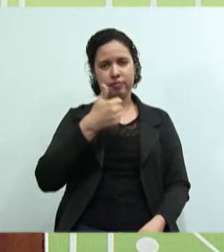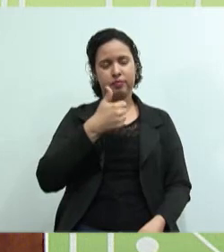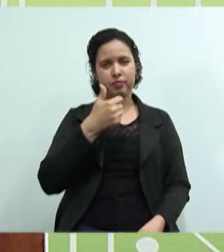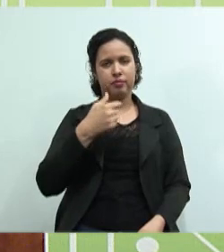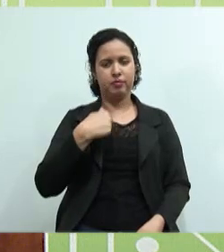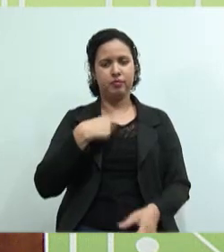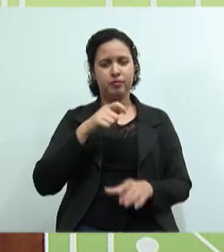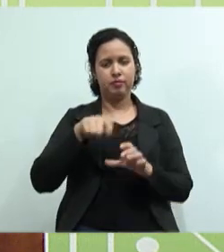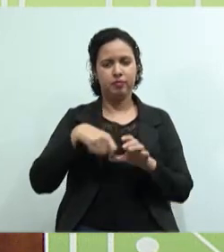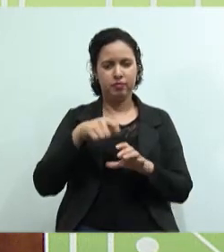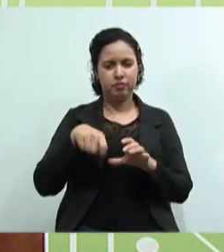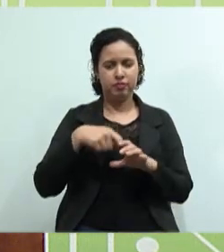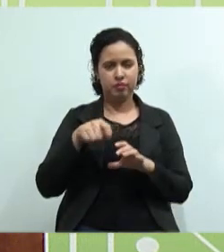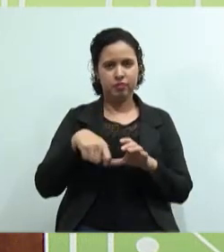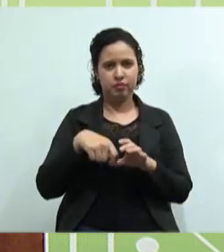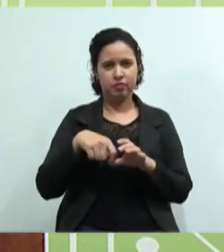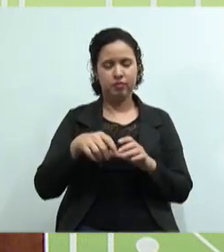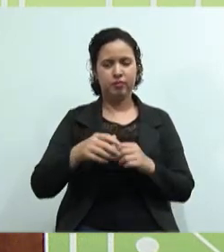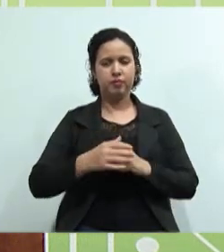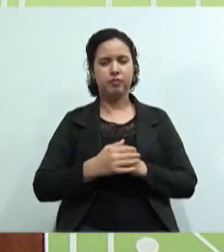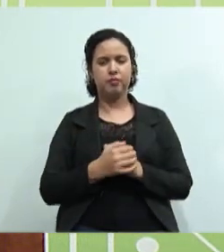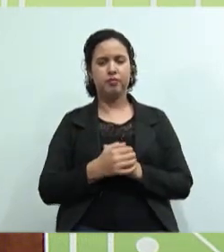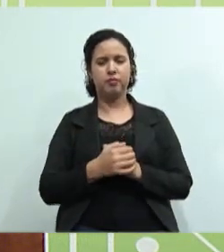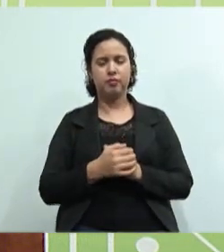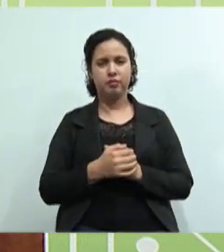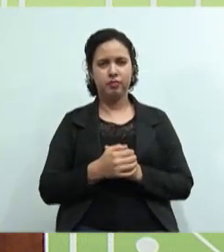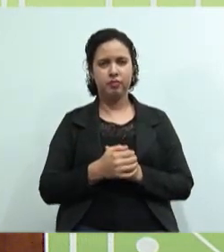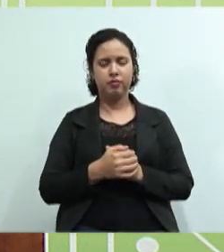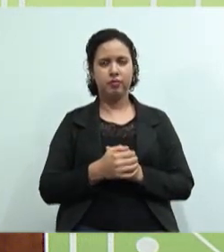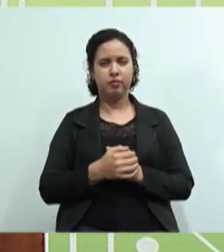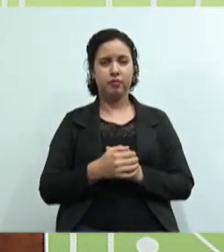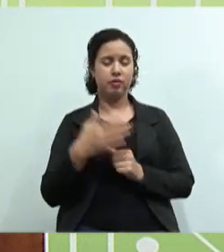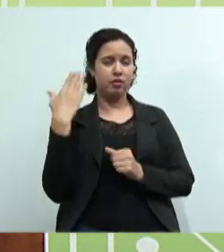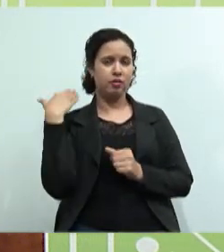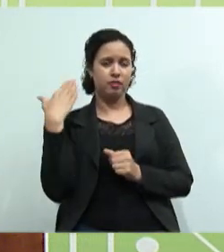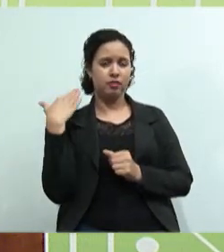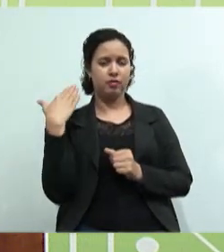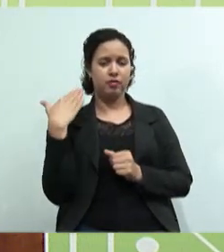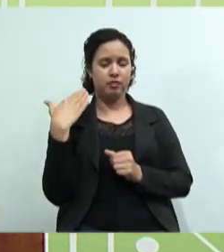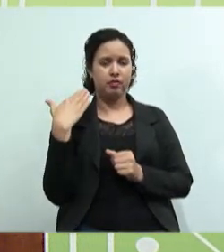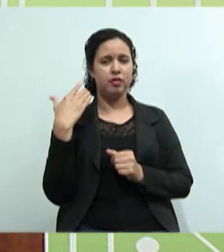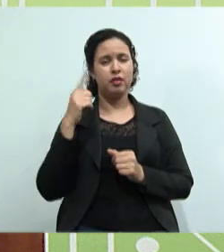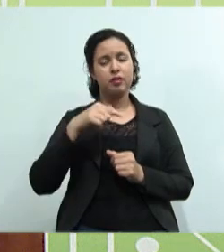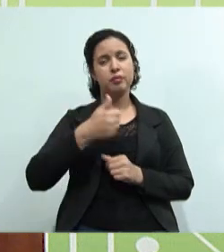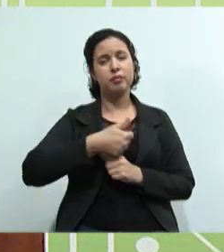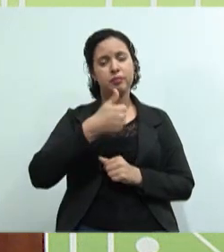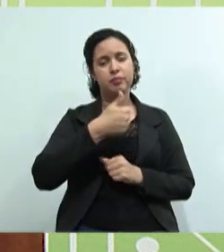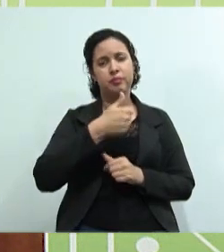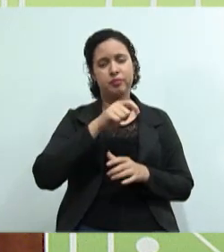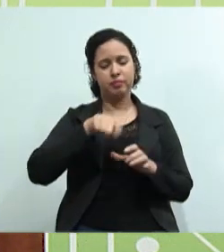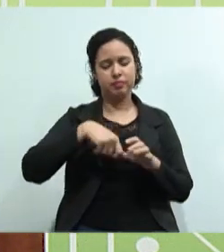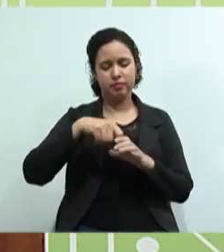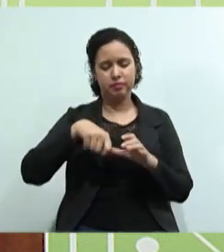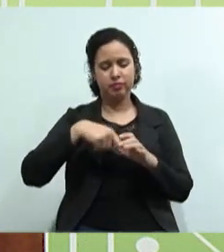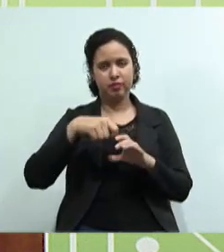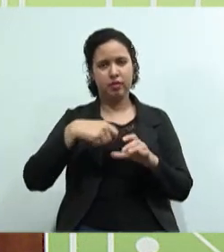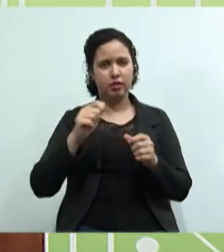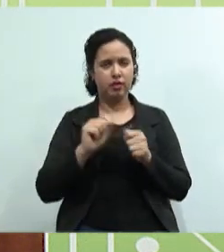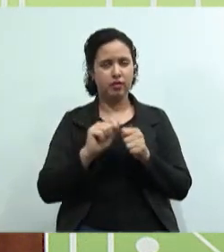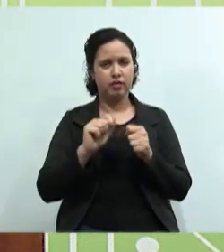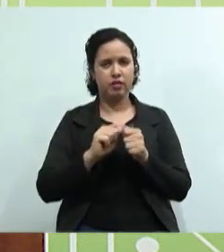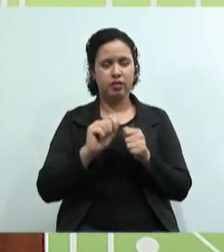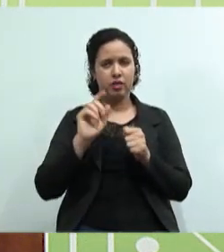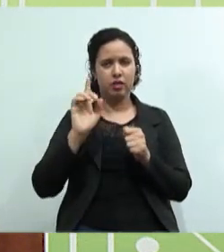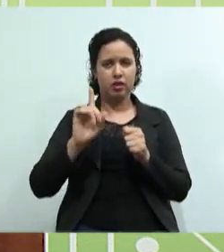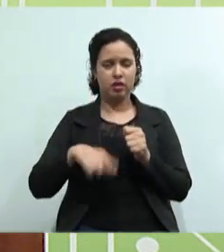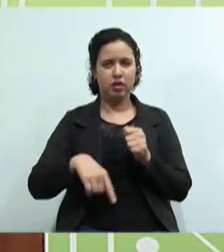sou jovem, né? Eu não sou tão velha assim. Na minha época, a minha primeira receita foi o pudim de queijo, não era nem